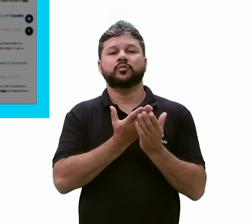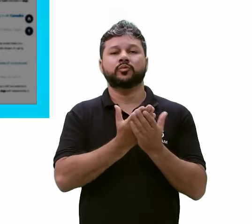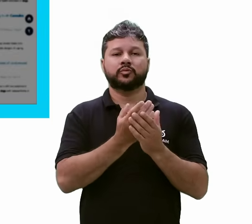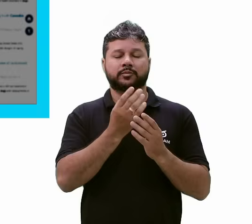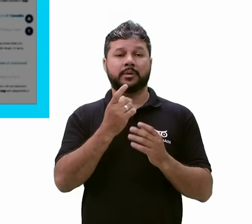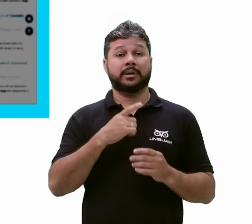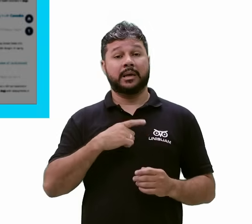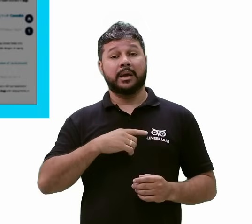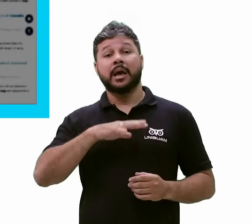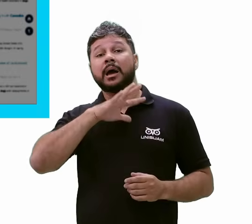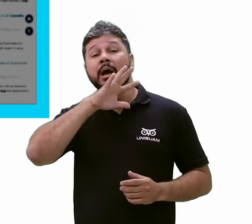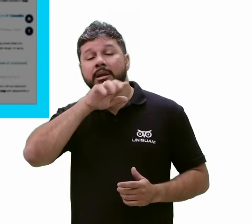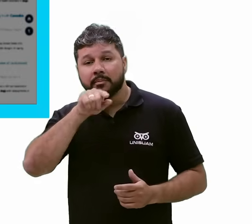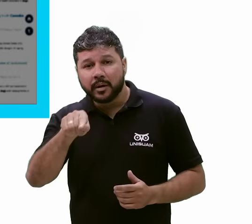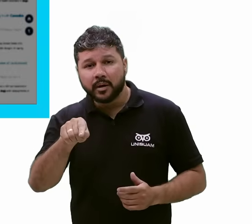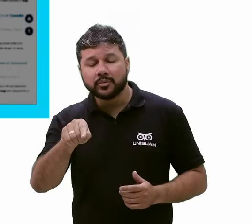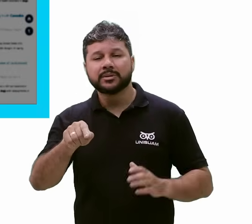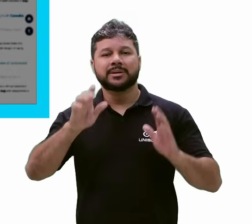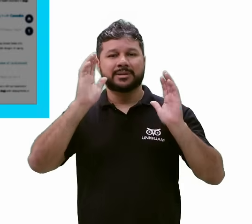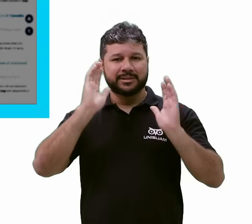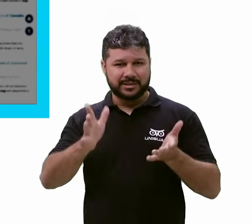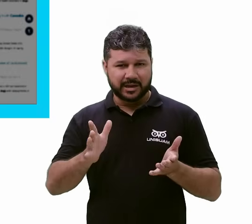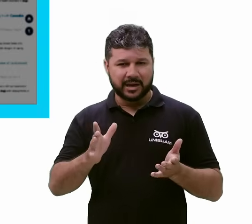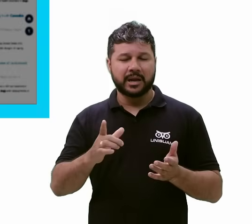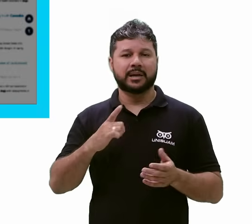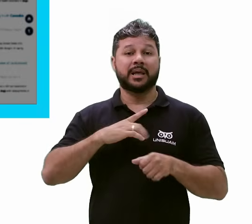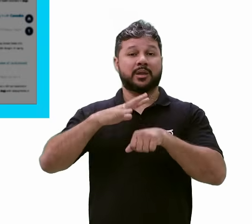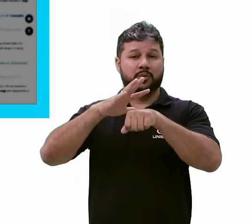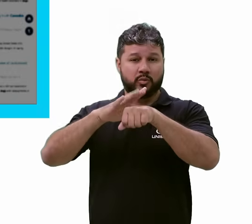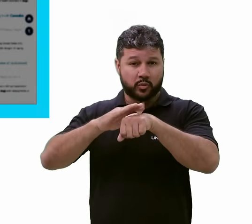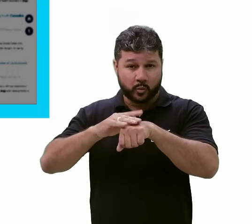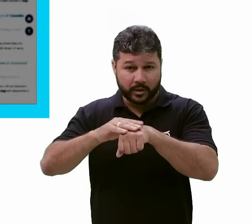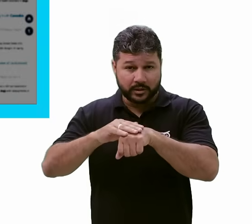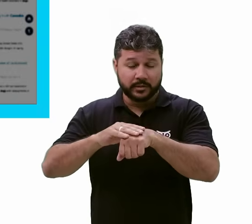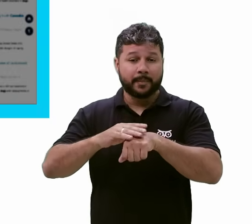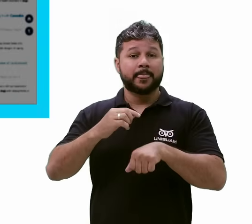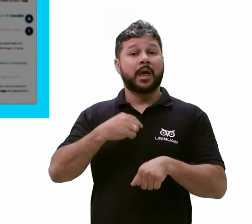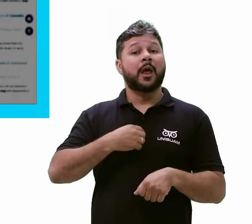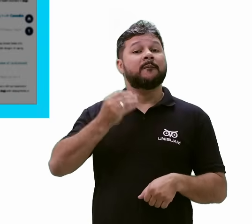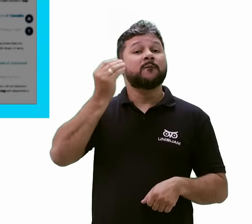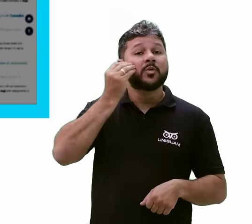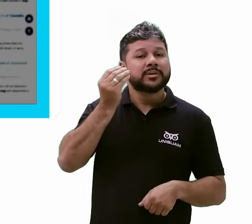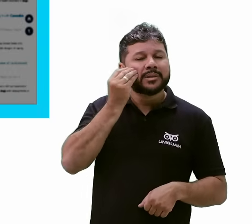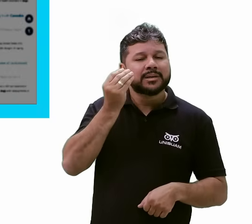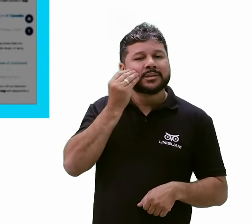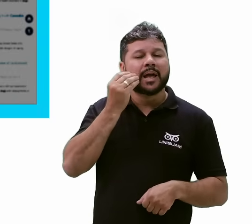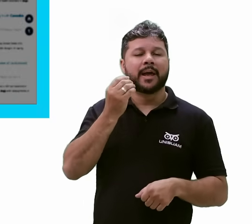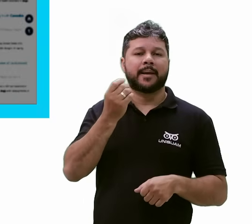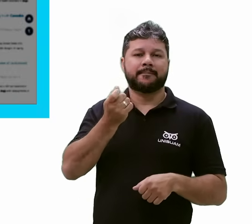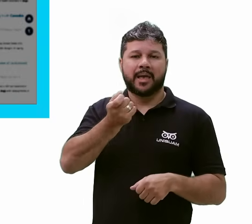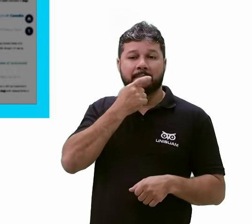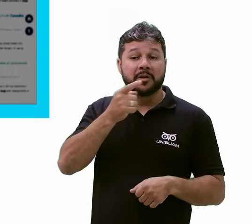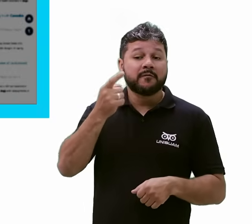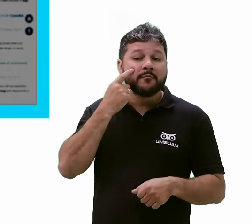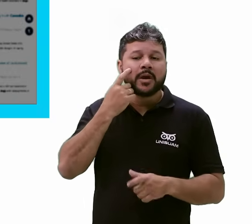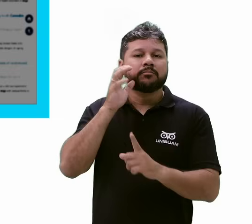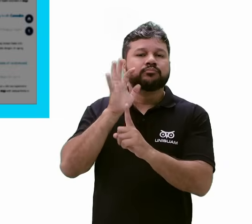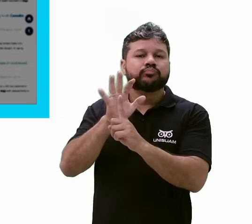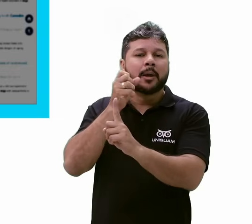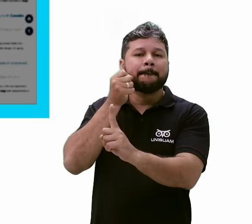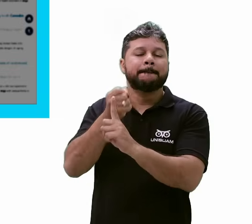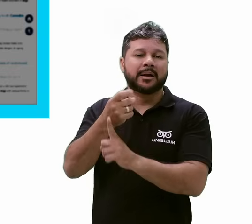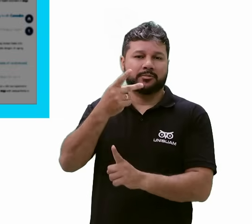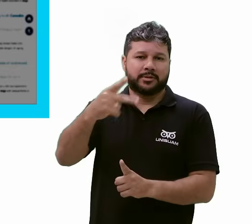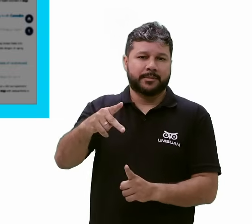clínicos? Eu vou ter um animal que já tem a presença daquela doença e eu vou testar uma medicação e ver o efeito dessa